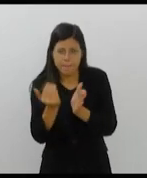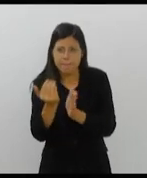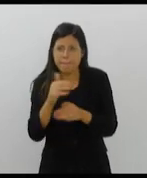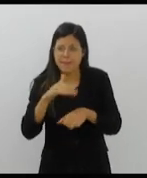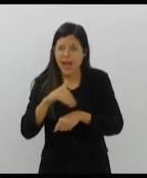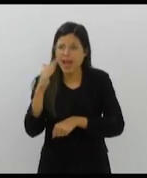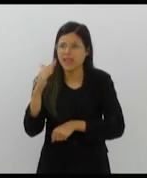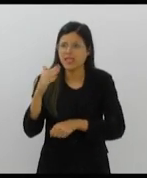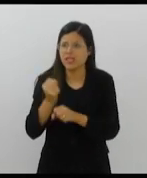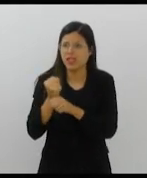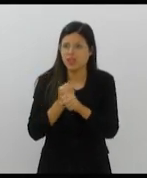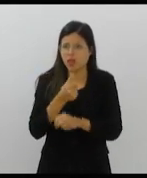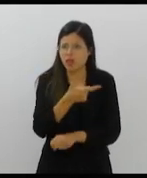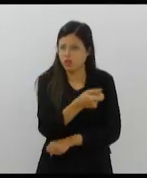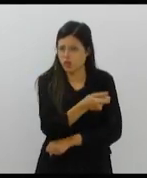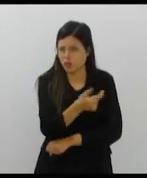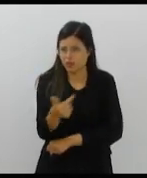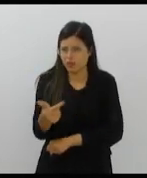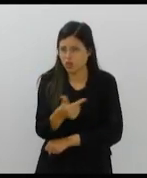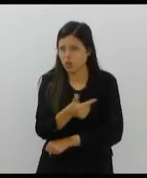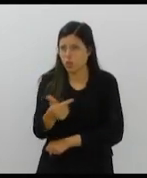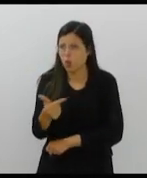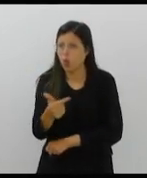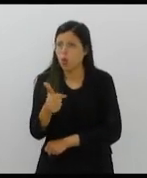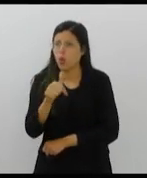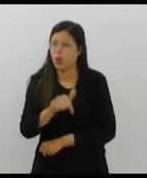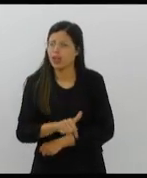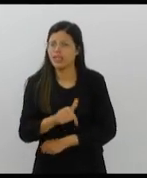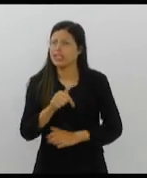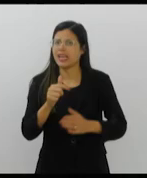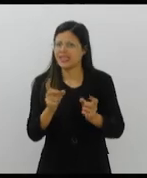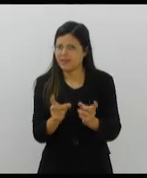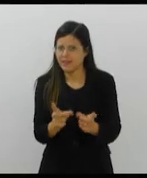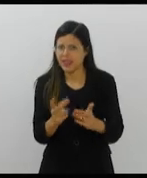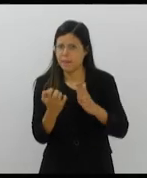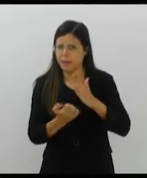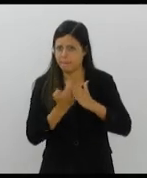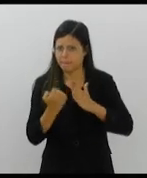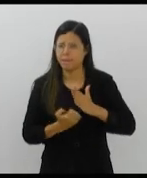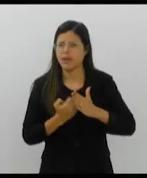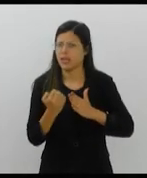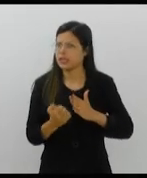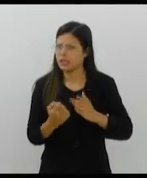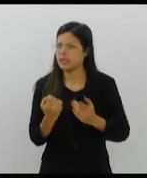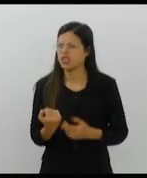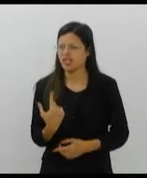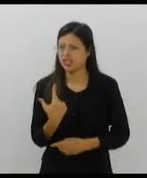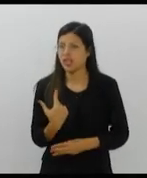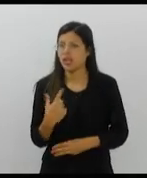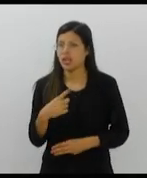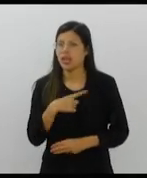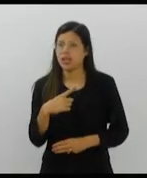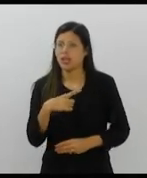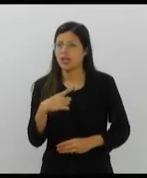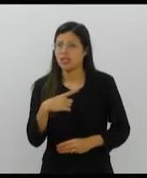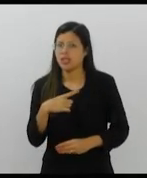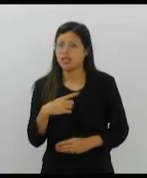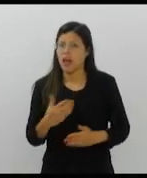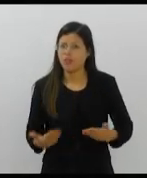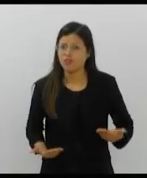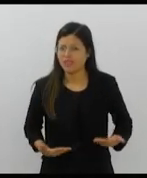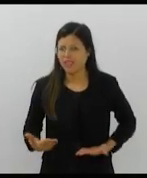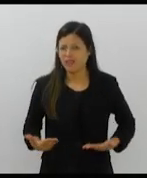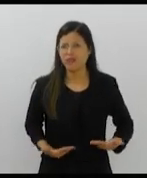por conta dessa privatização, privatização bastante questionável, recebe um serviço muito, muito